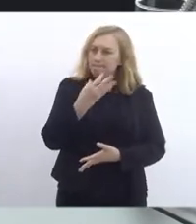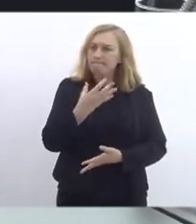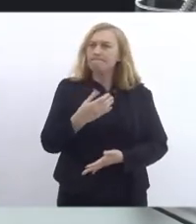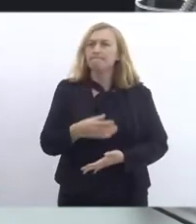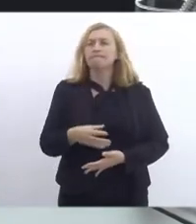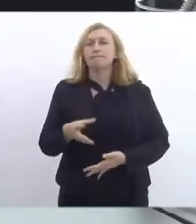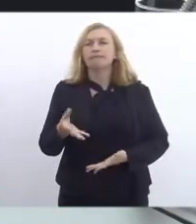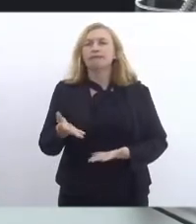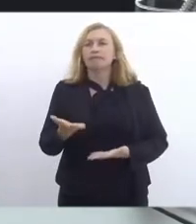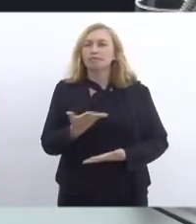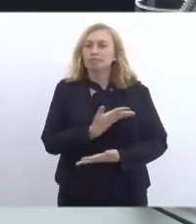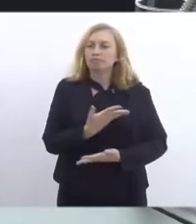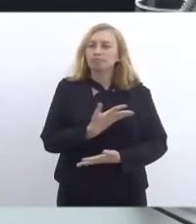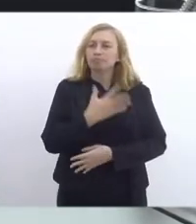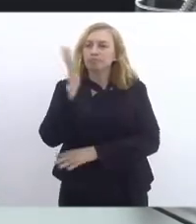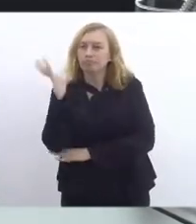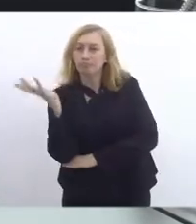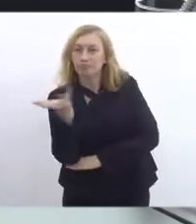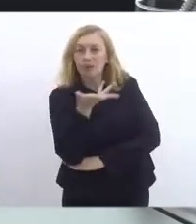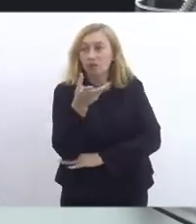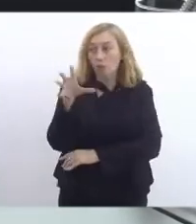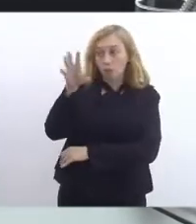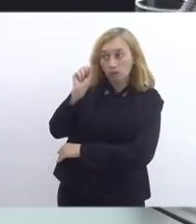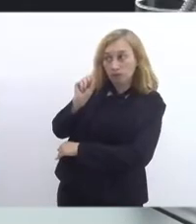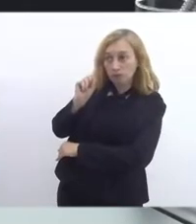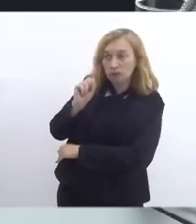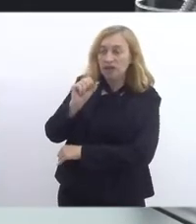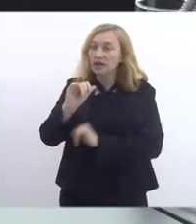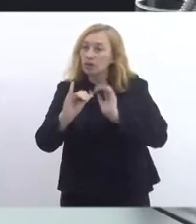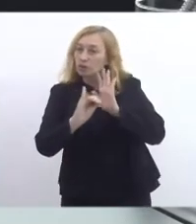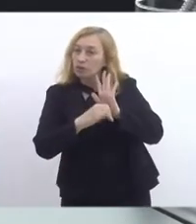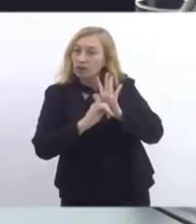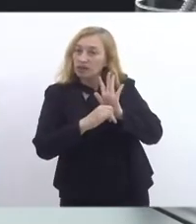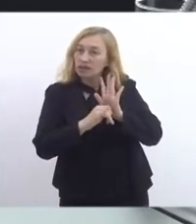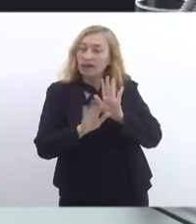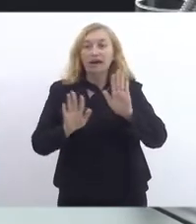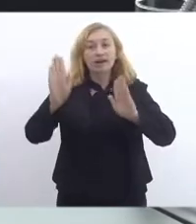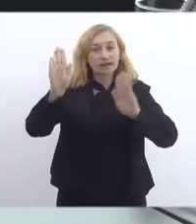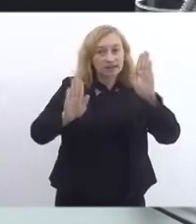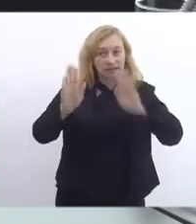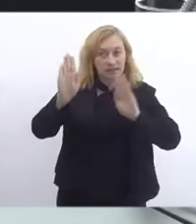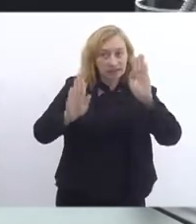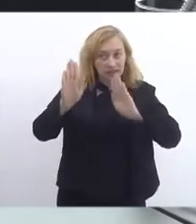querido ambientalista? Até porque o edital de licitação das